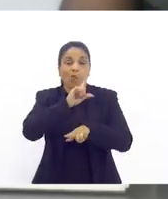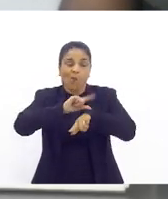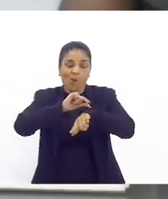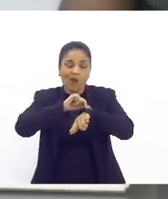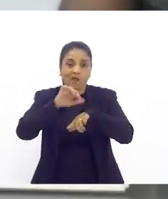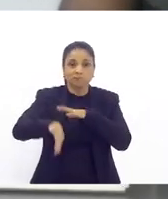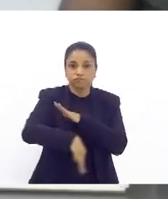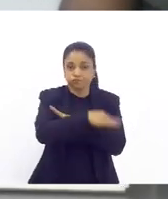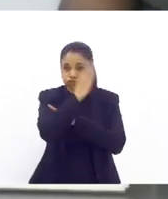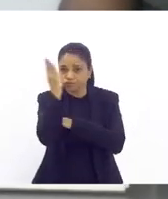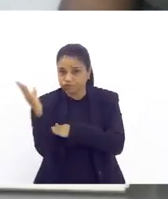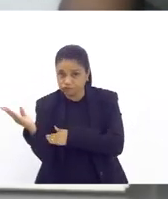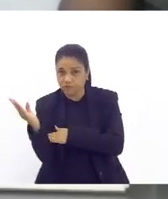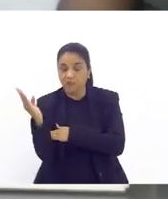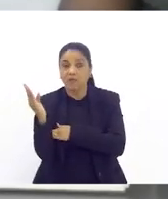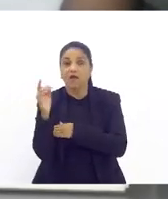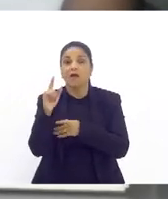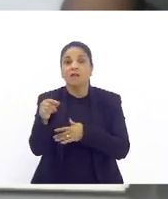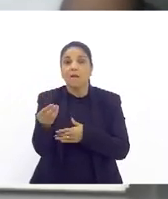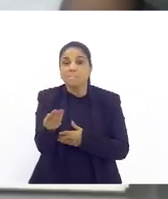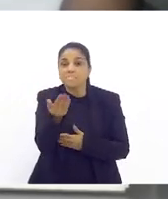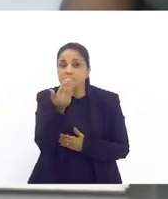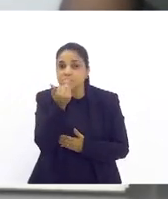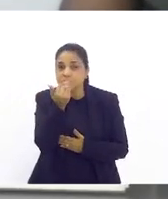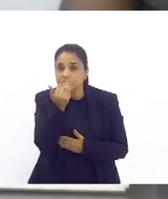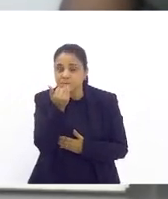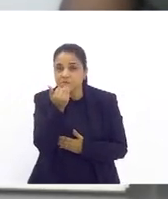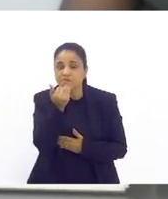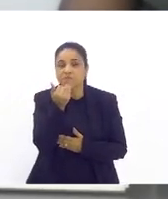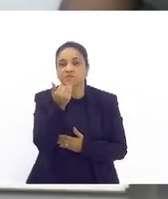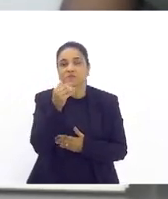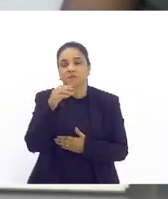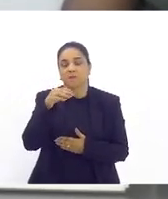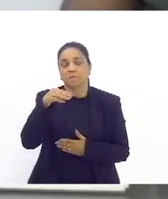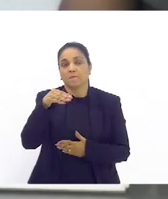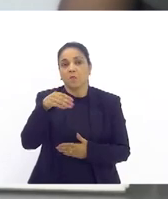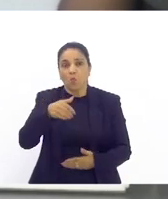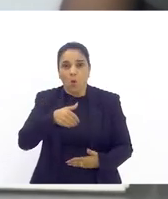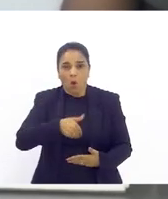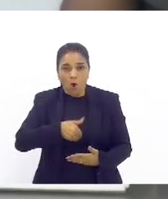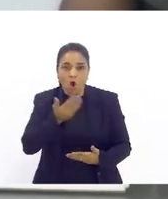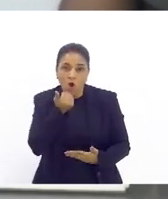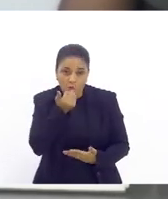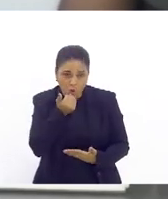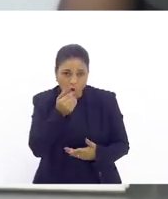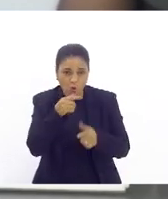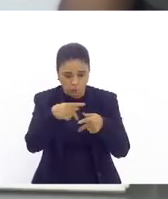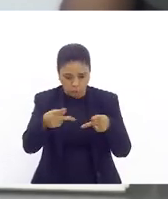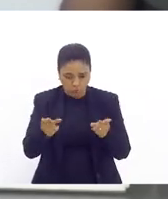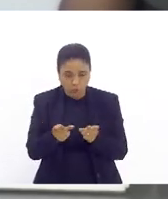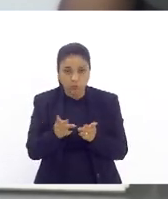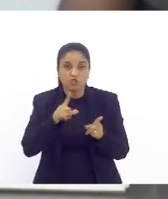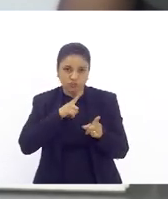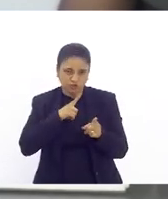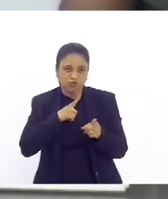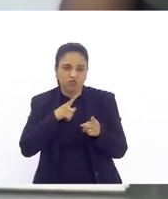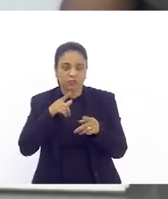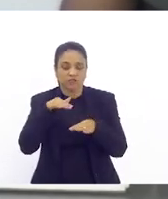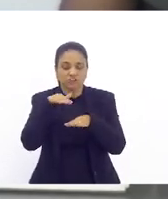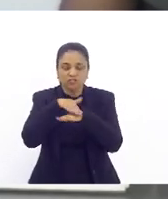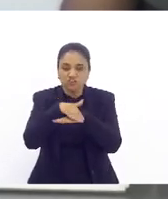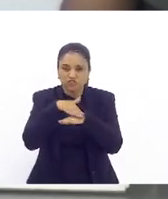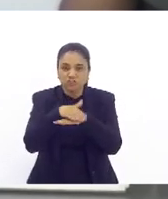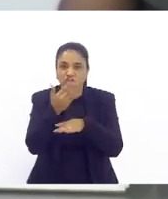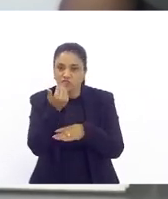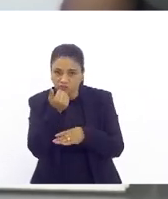e a merenda e um almoço existia também janta que foi